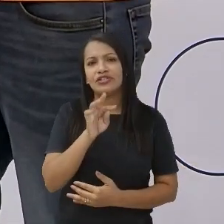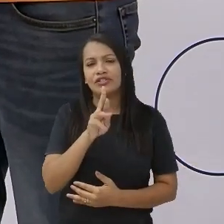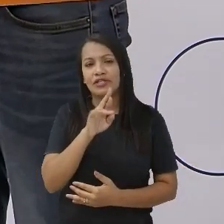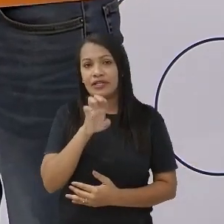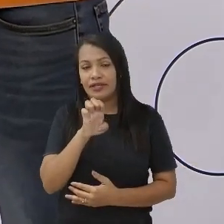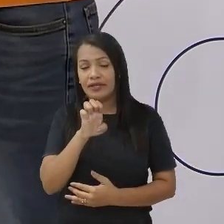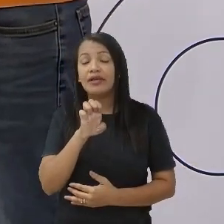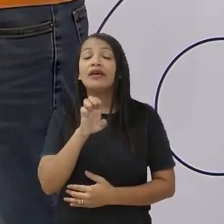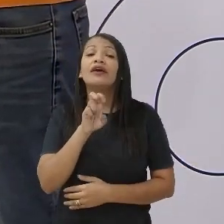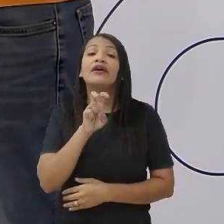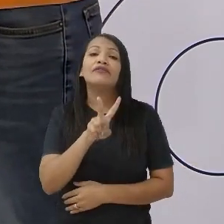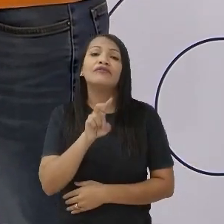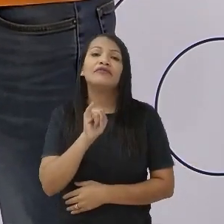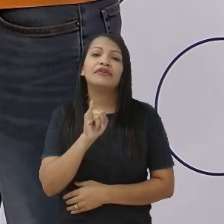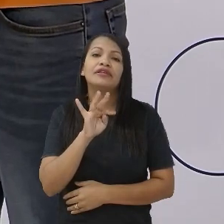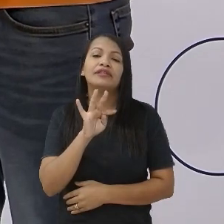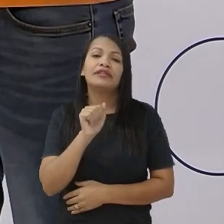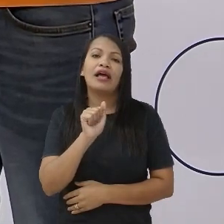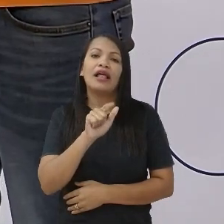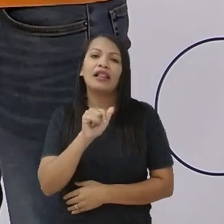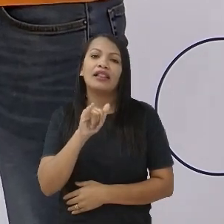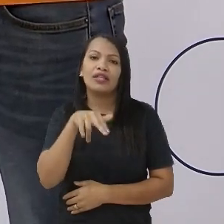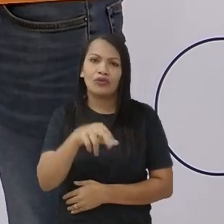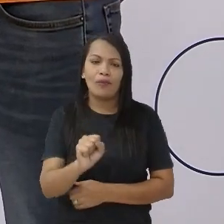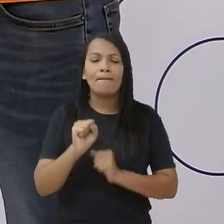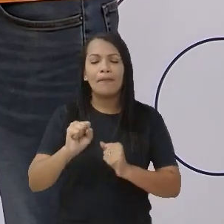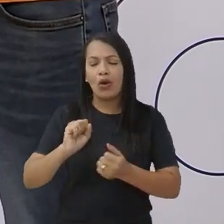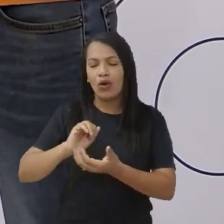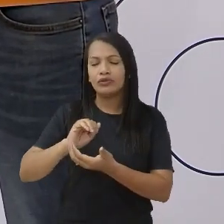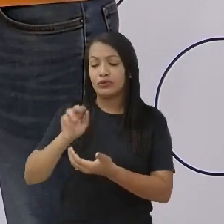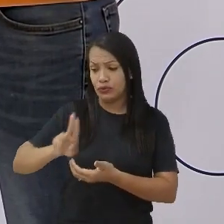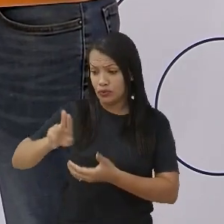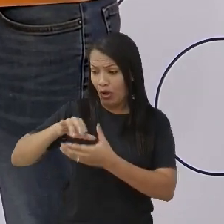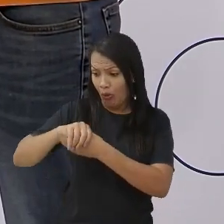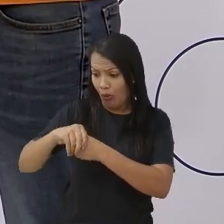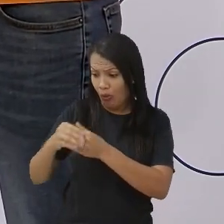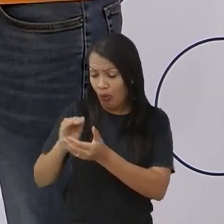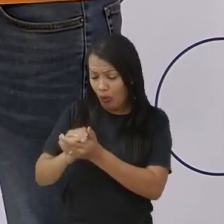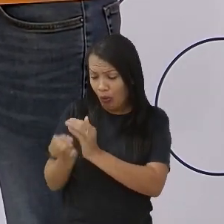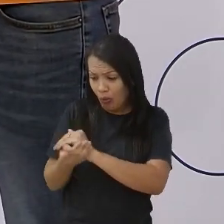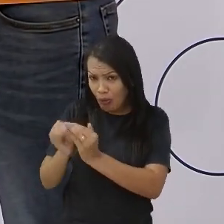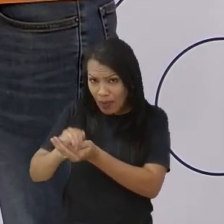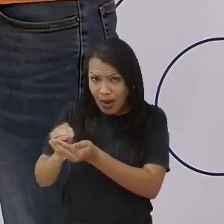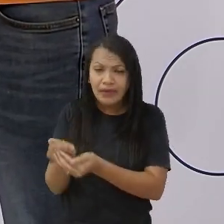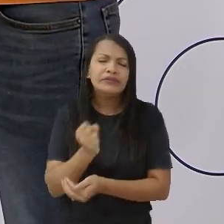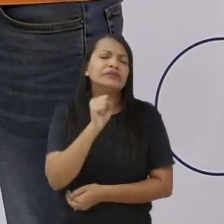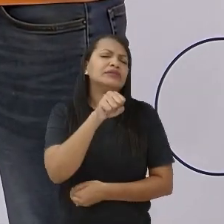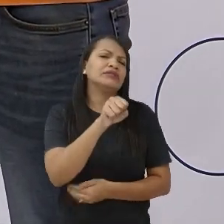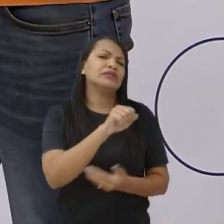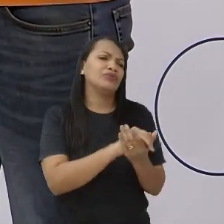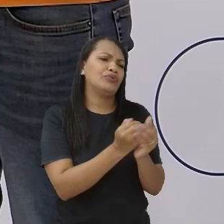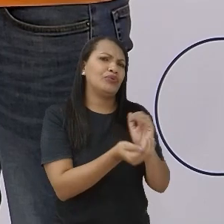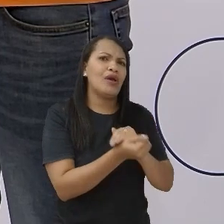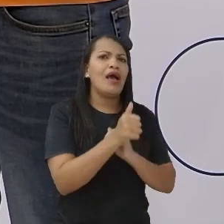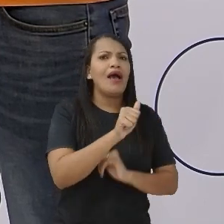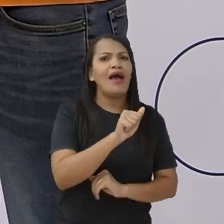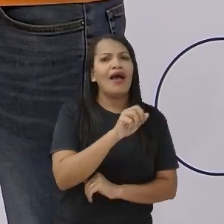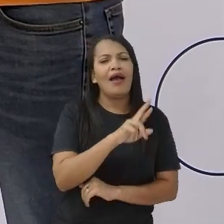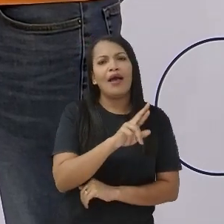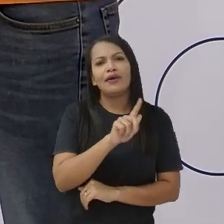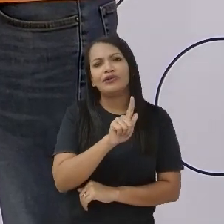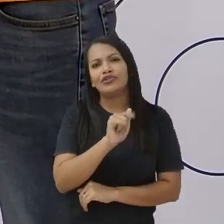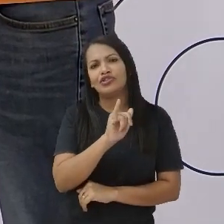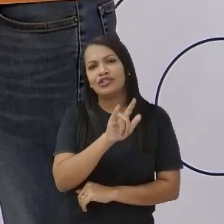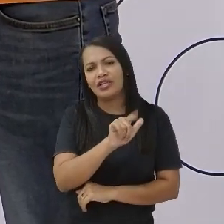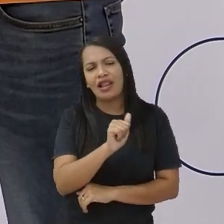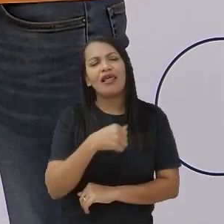o barro. Exatamente. Ágila. Argila. Então ela pode confeccionar ali situações do dia a dia, né,